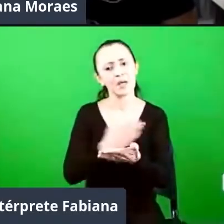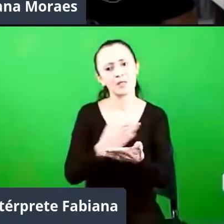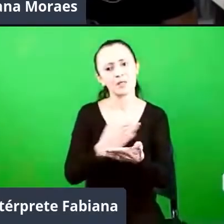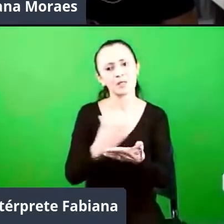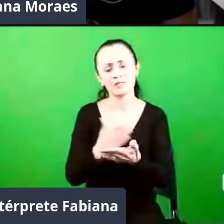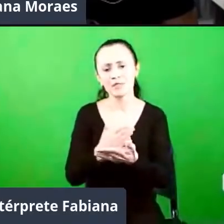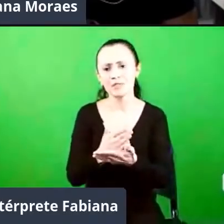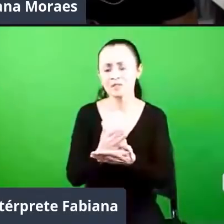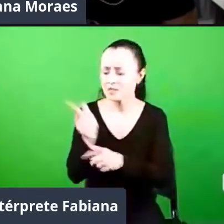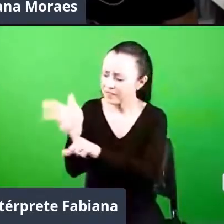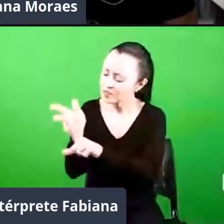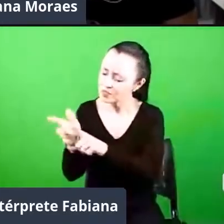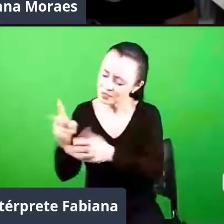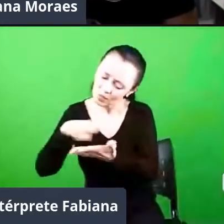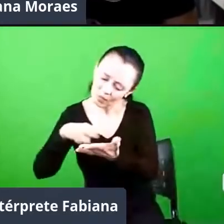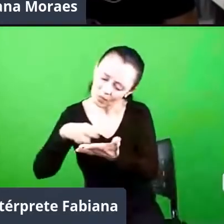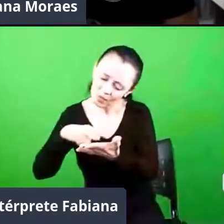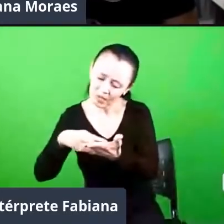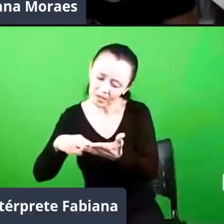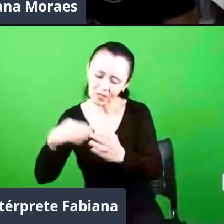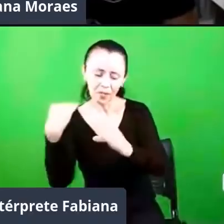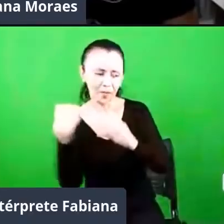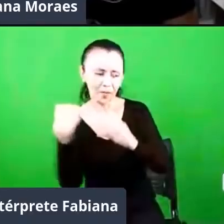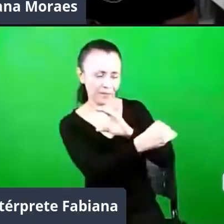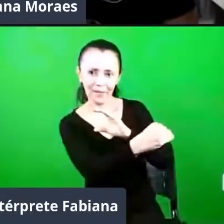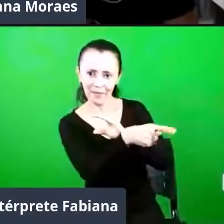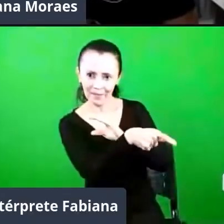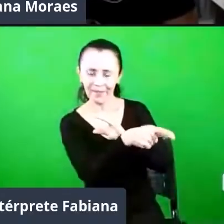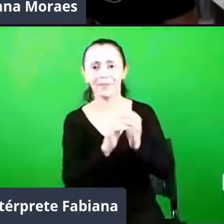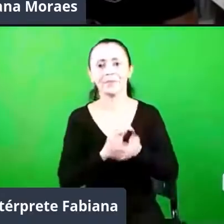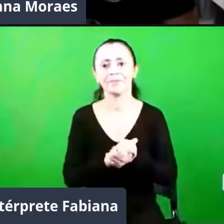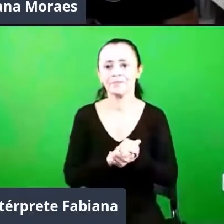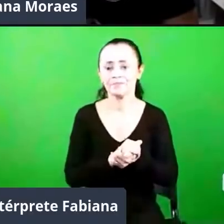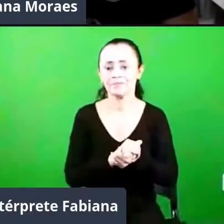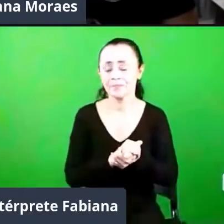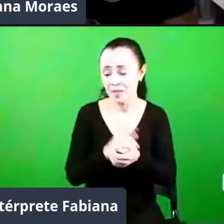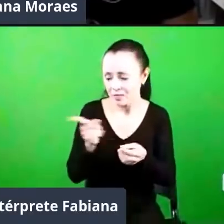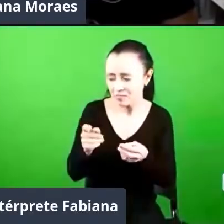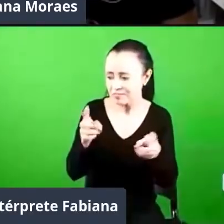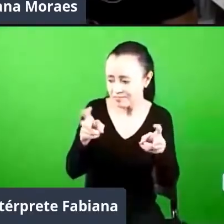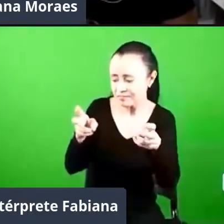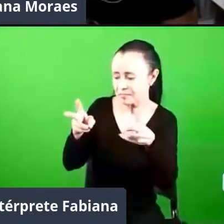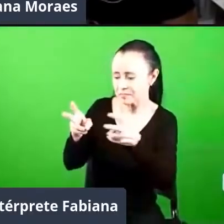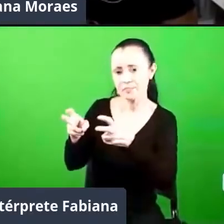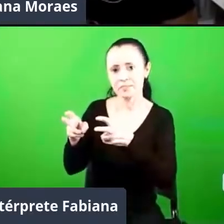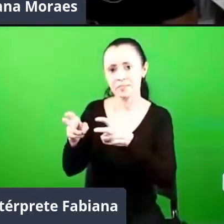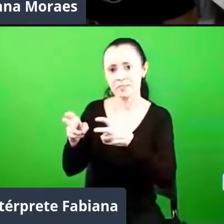texto que eu passei na aula. Então, eu tenho acompanhado ali, coloco tudo numa